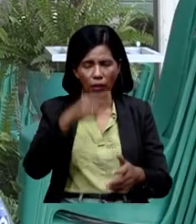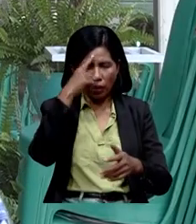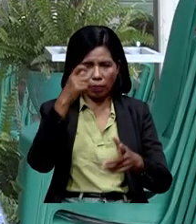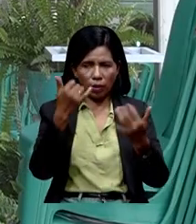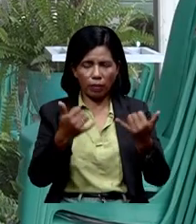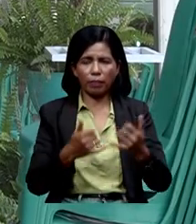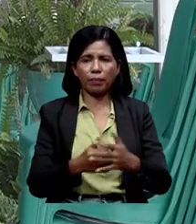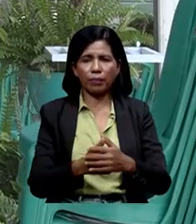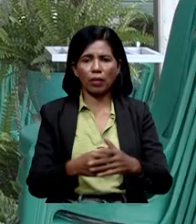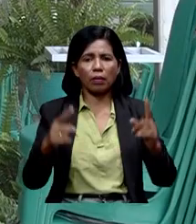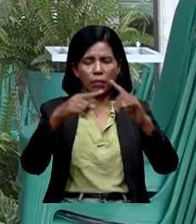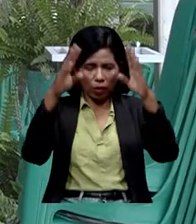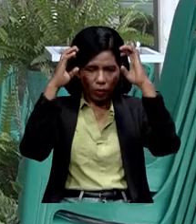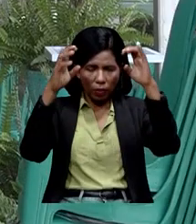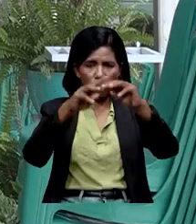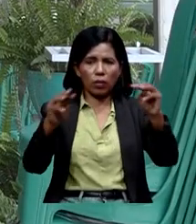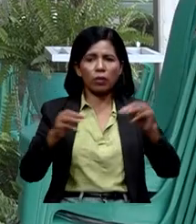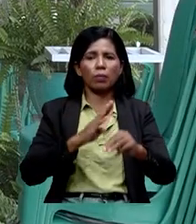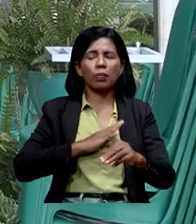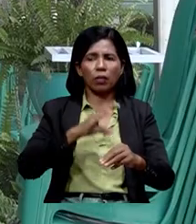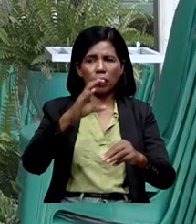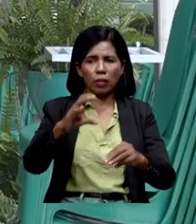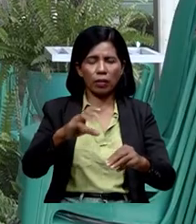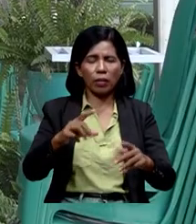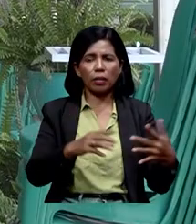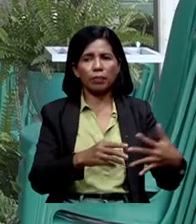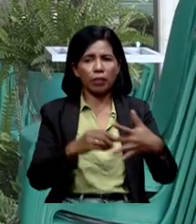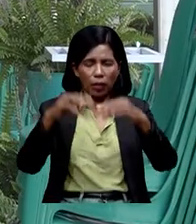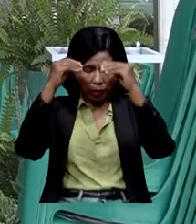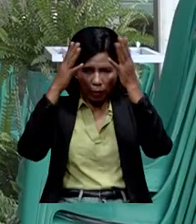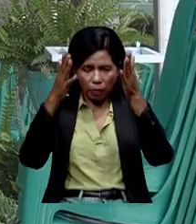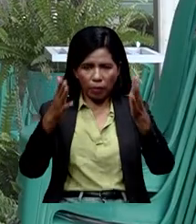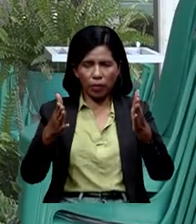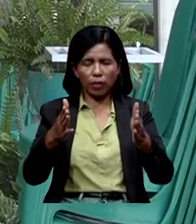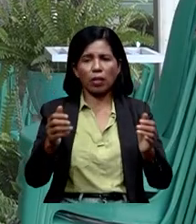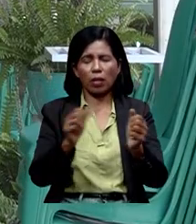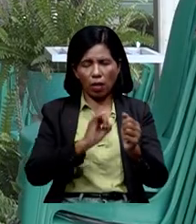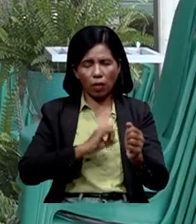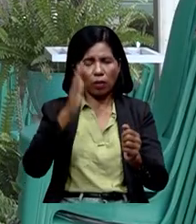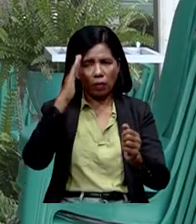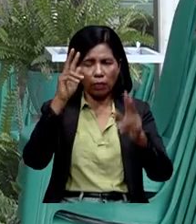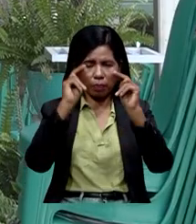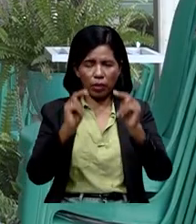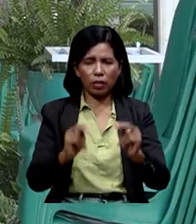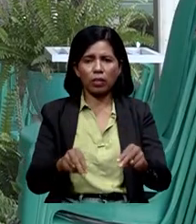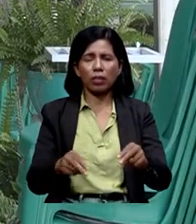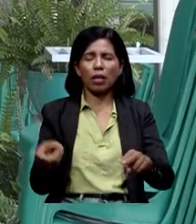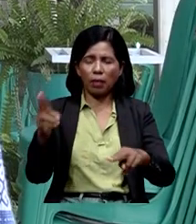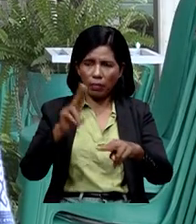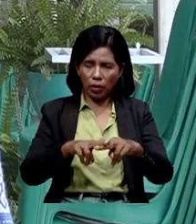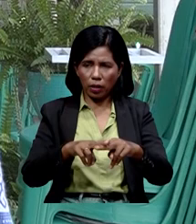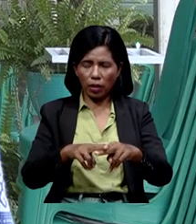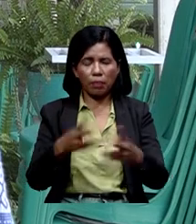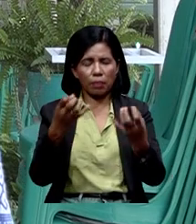ba educação município Bocau liu ba professores ensino secundário geral hane precisa mais tuni ha